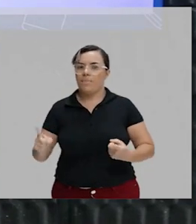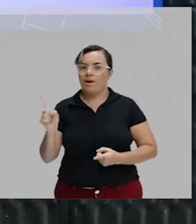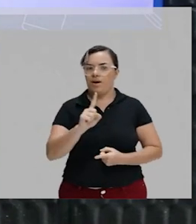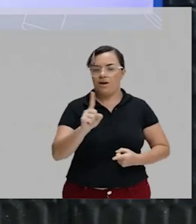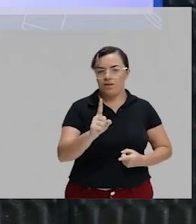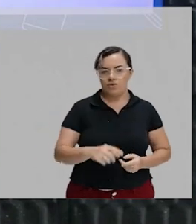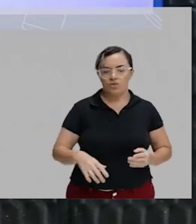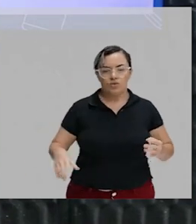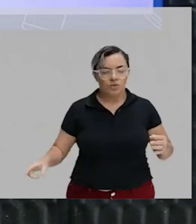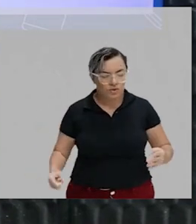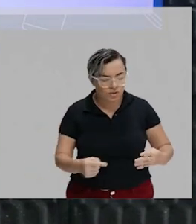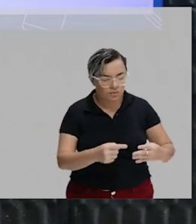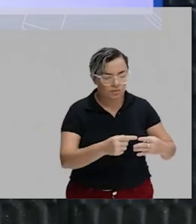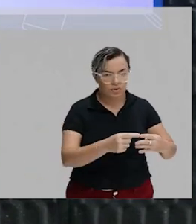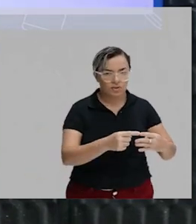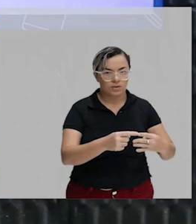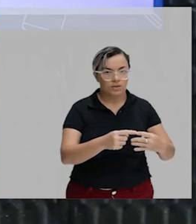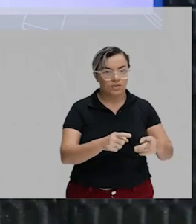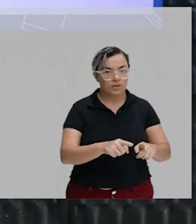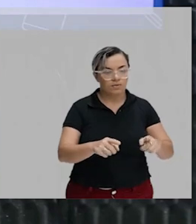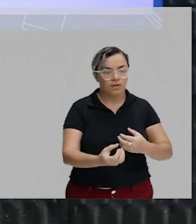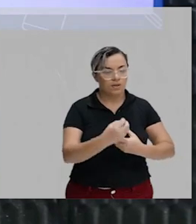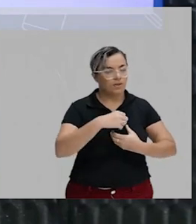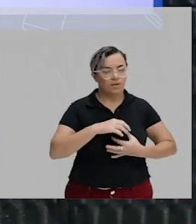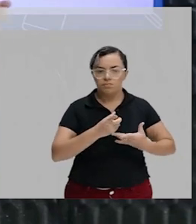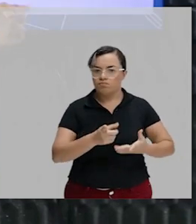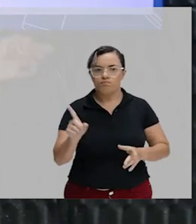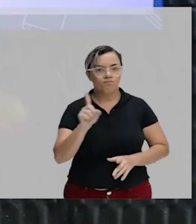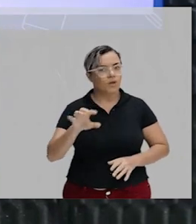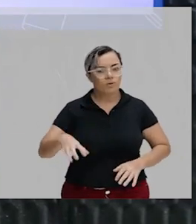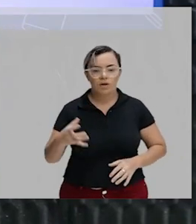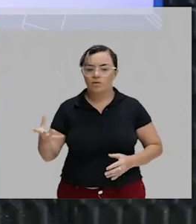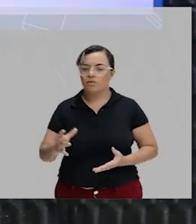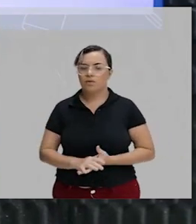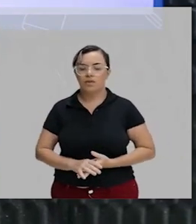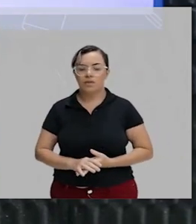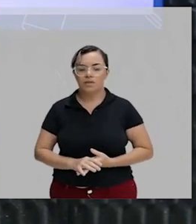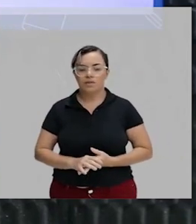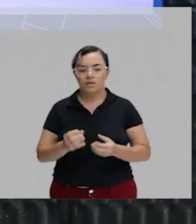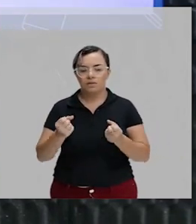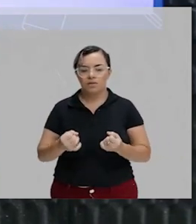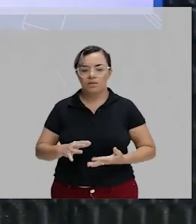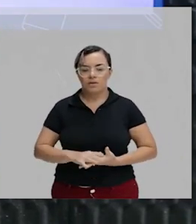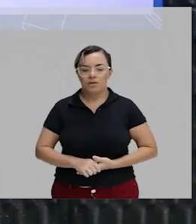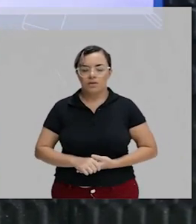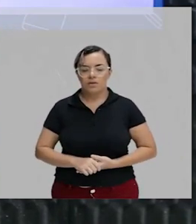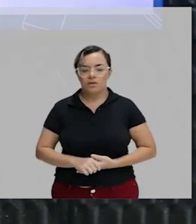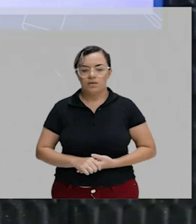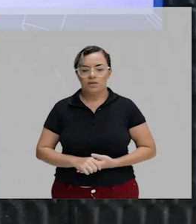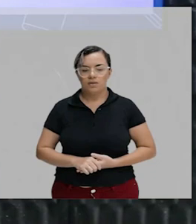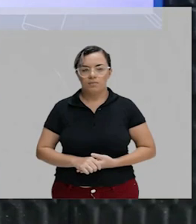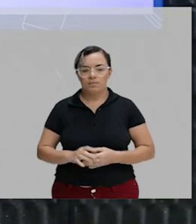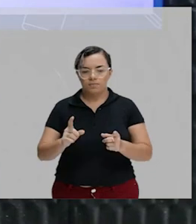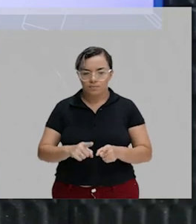acontecem caráter individualista sem preocupação com a verossimilhança verossimilhança é um